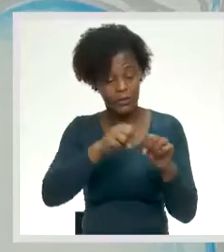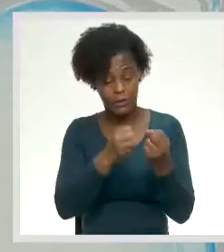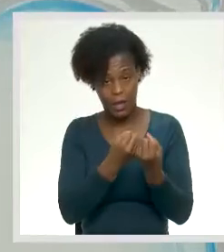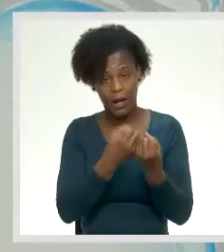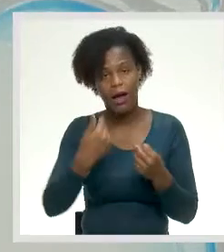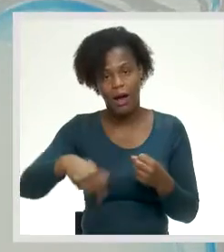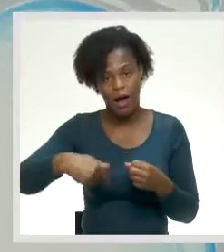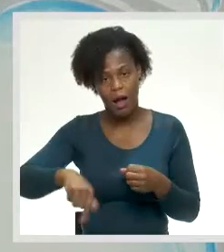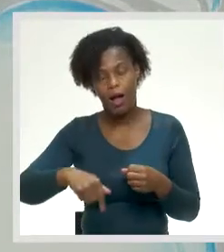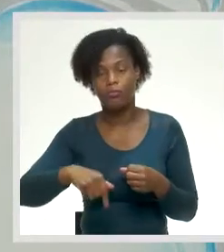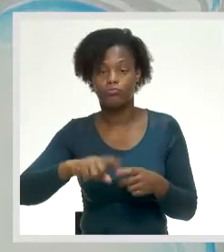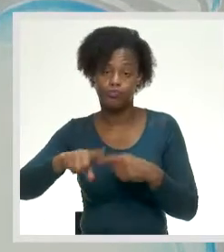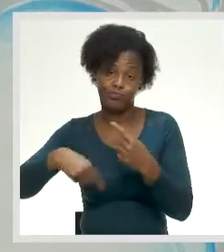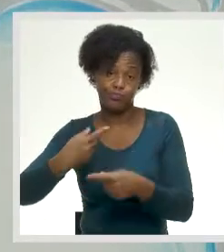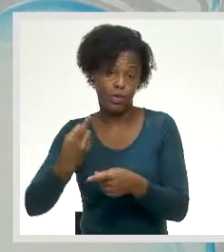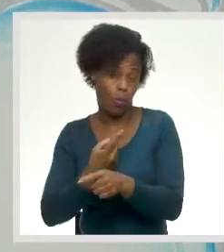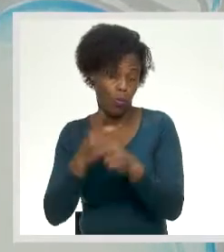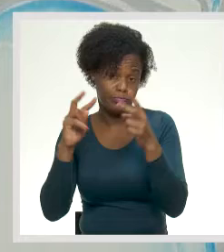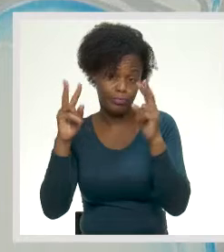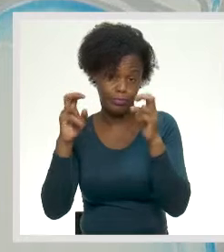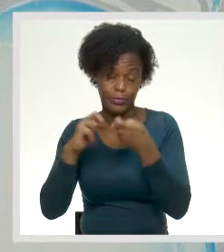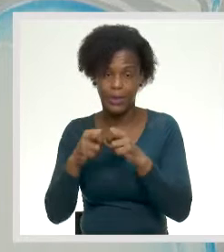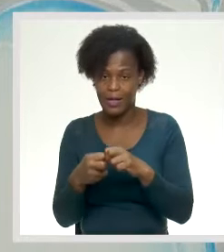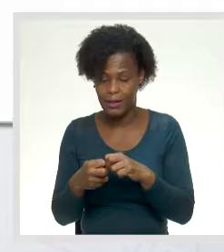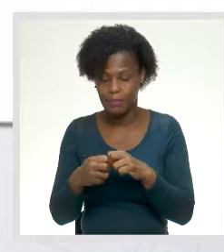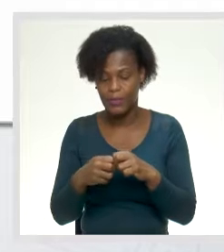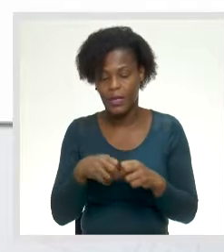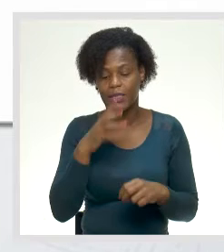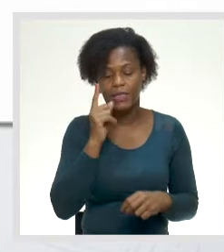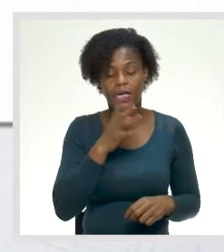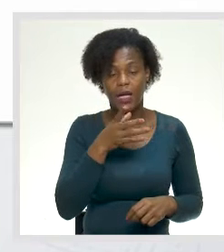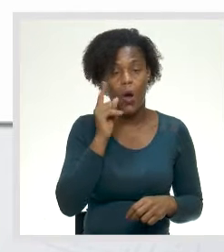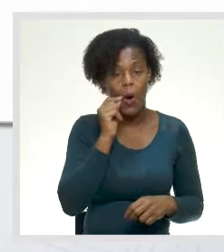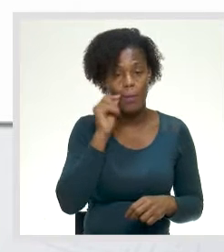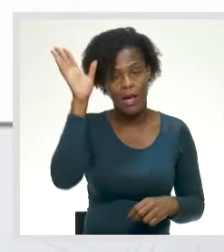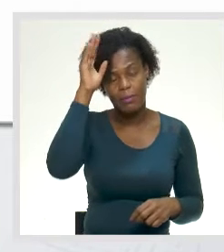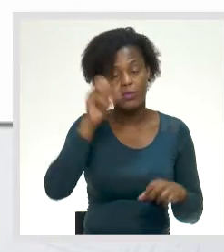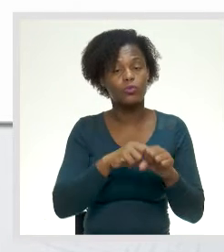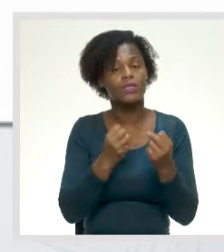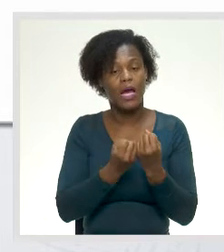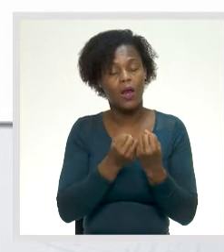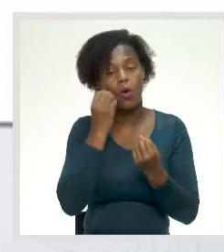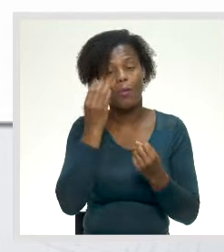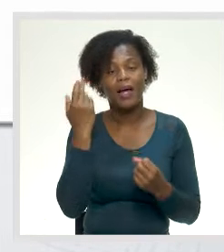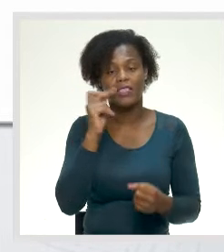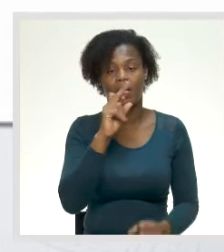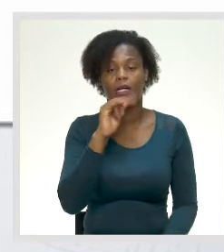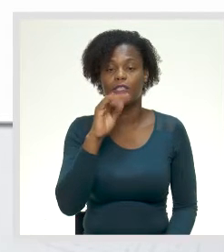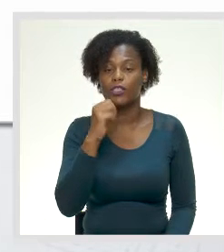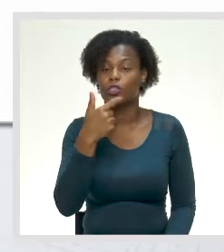lá suas implicações. O homem é um animal social, como já dizia